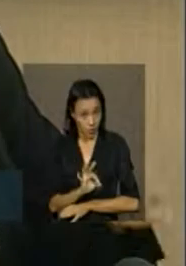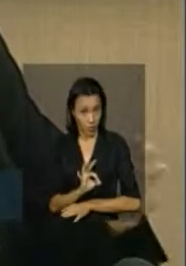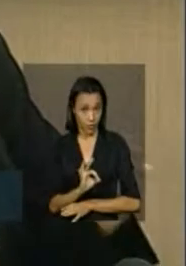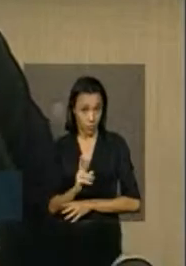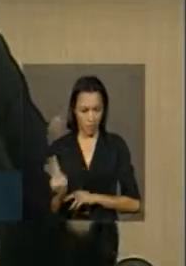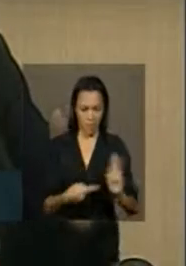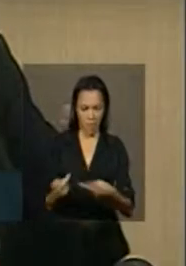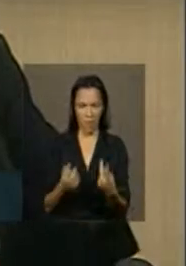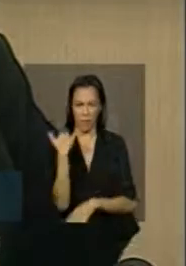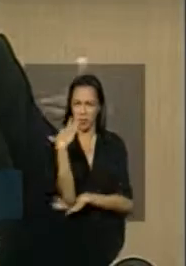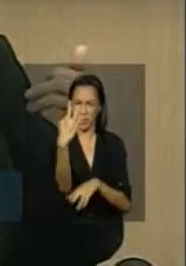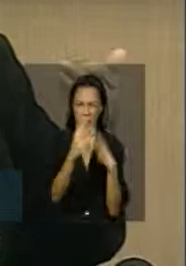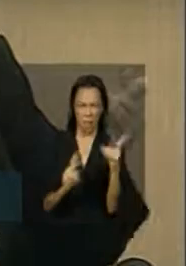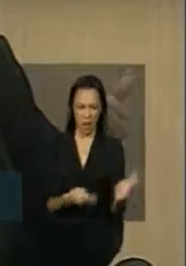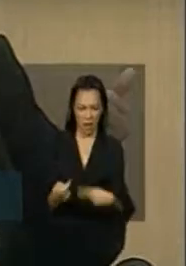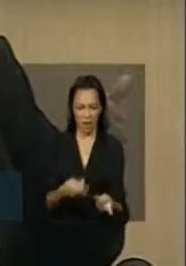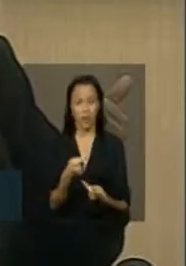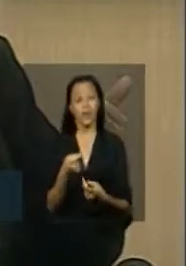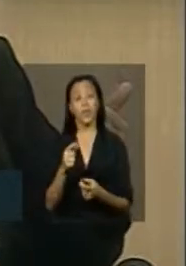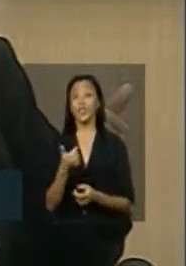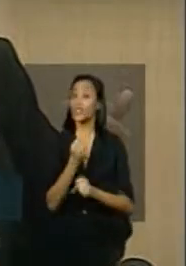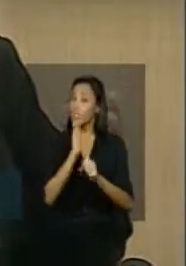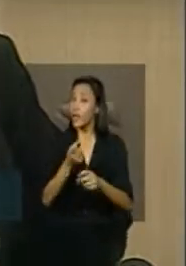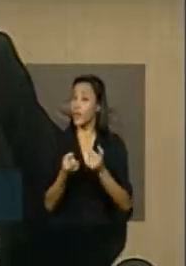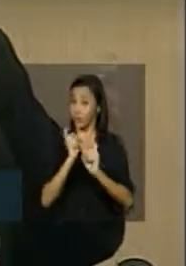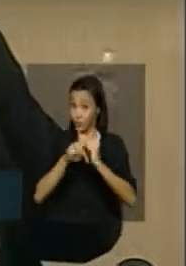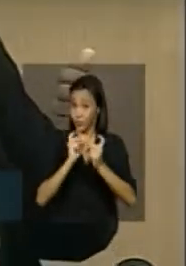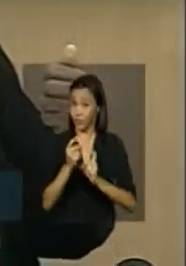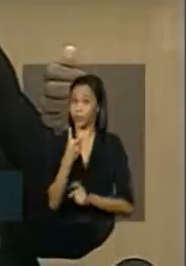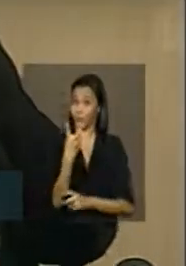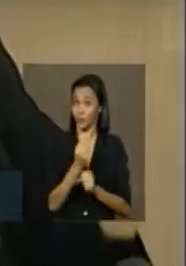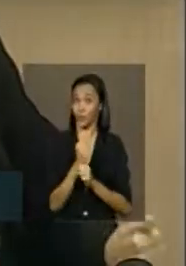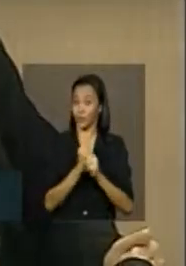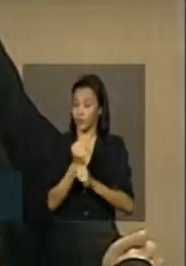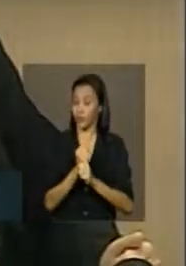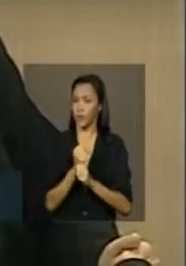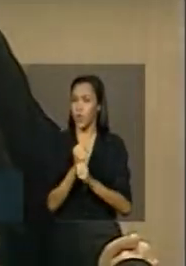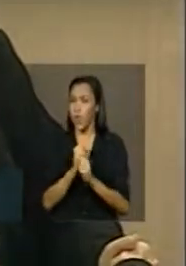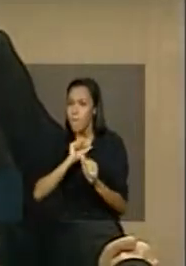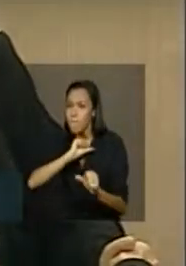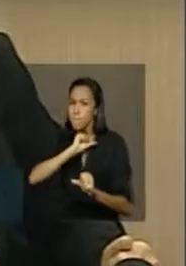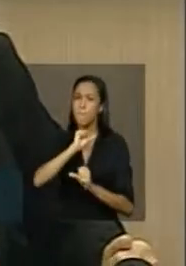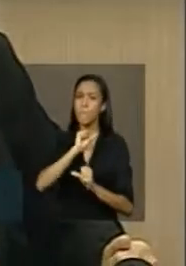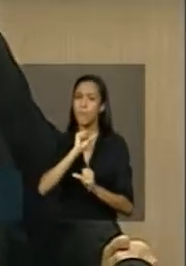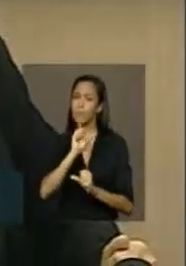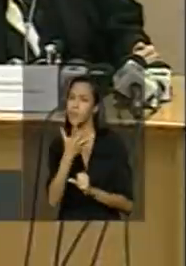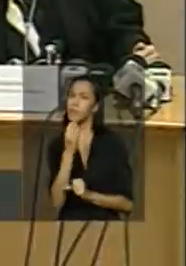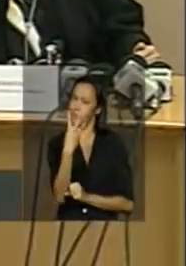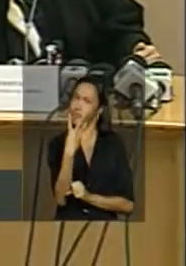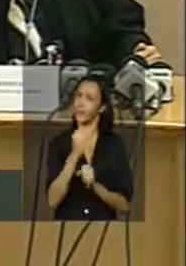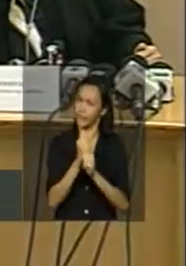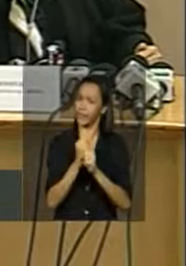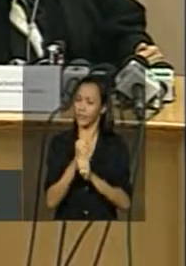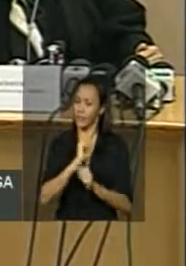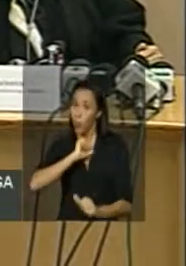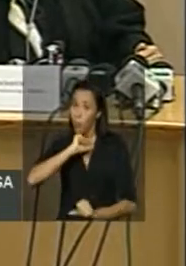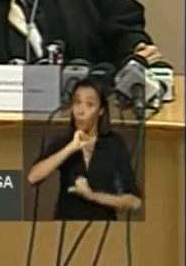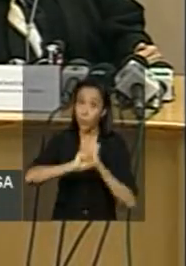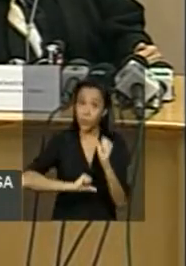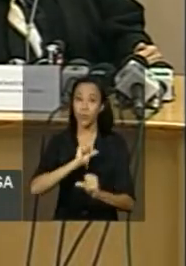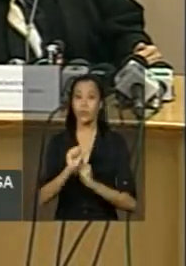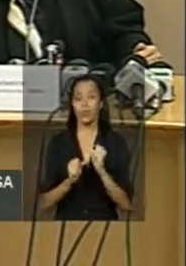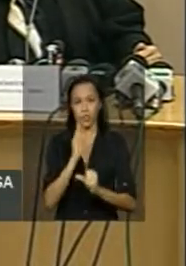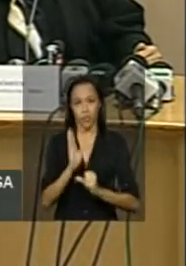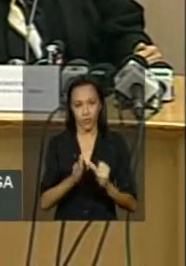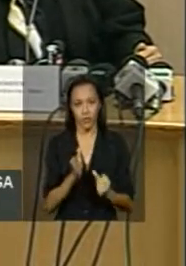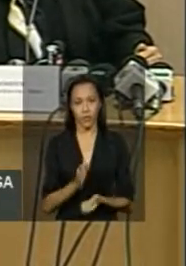e nós estamos discutindo nos últimos dois anos Ok é uma mudança nos últimos três anos de idade eu chamei isso inclusive de